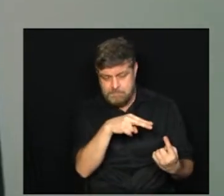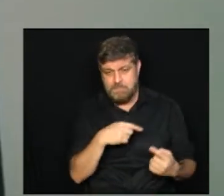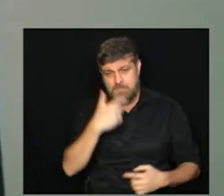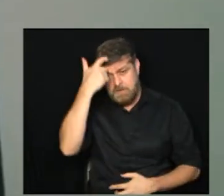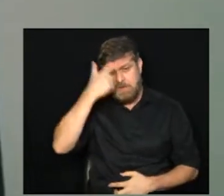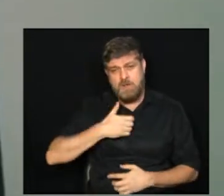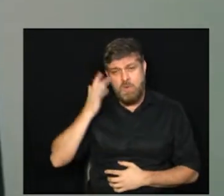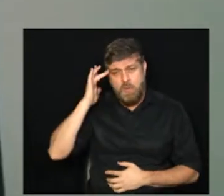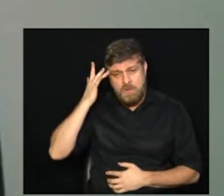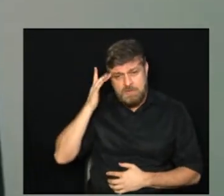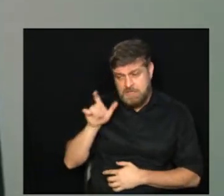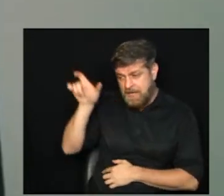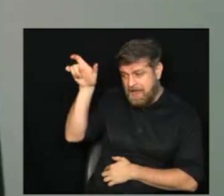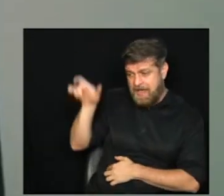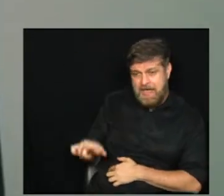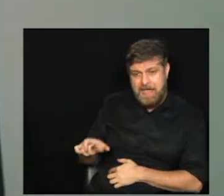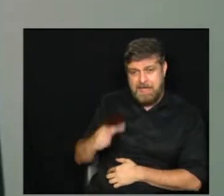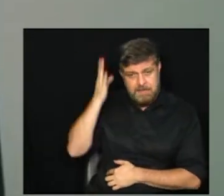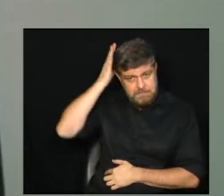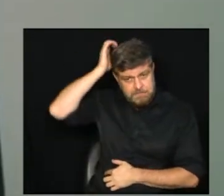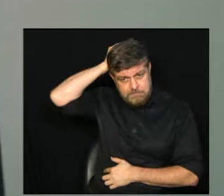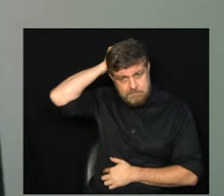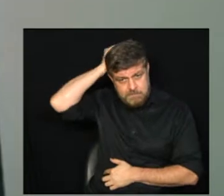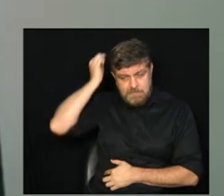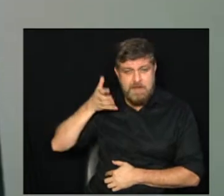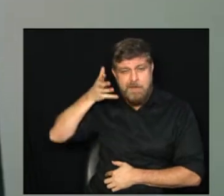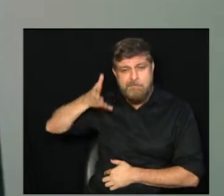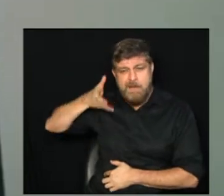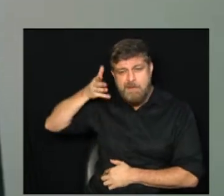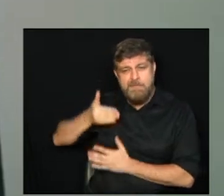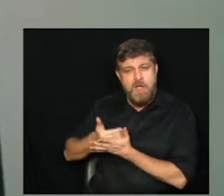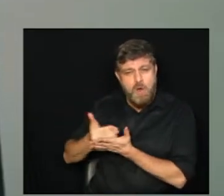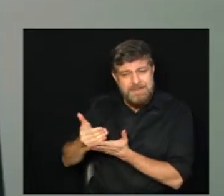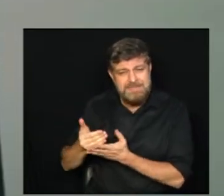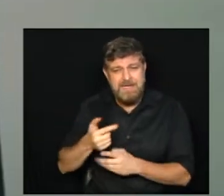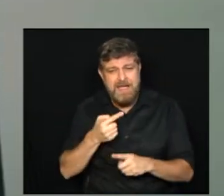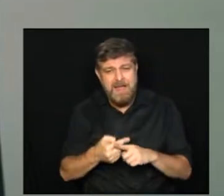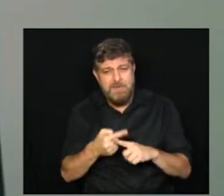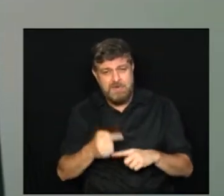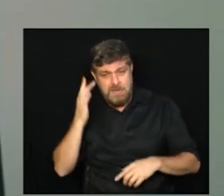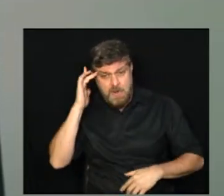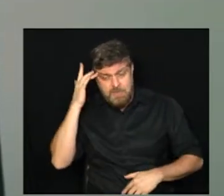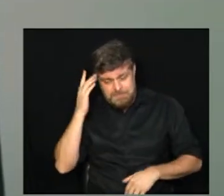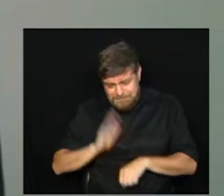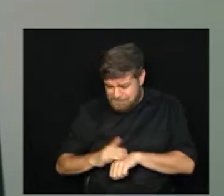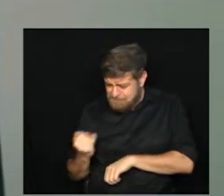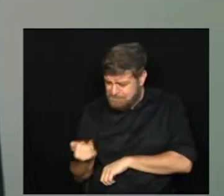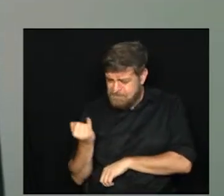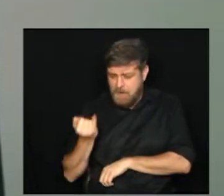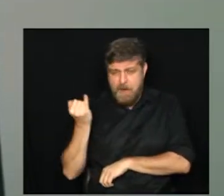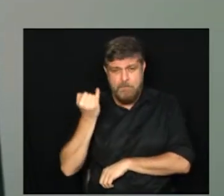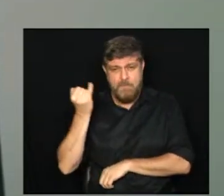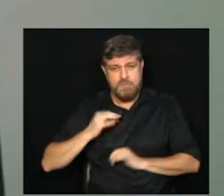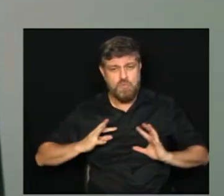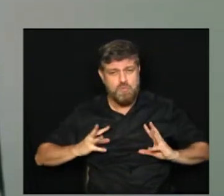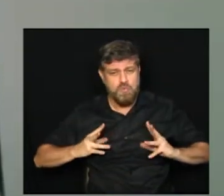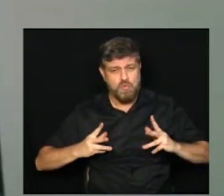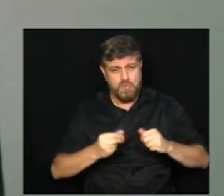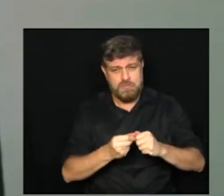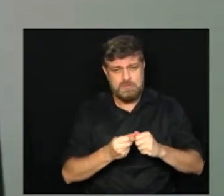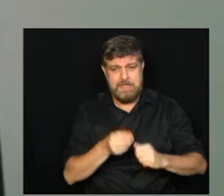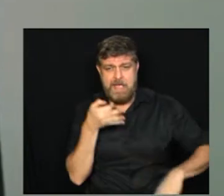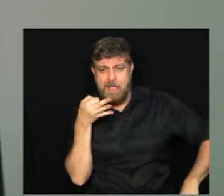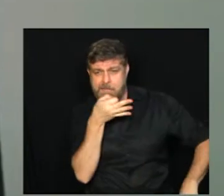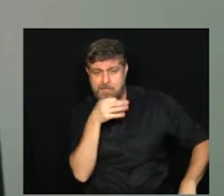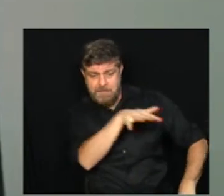a Daniela começar essa introdução, porque eu acho que o mais importante disso tudo, quando a gente está falando da